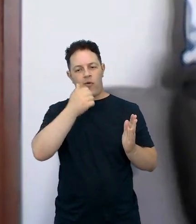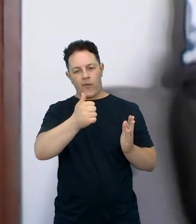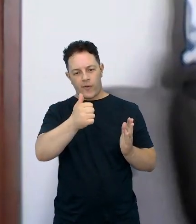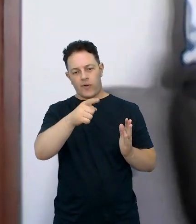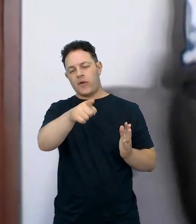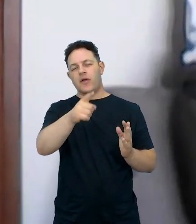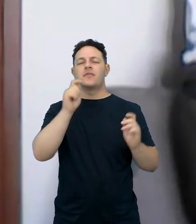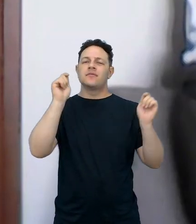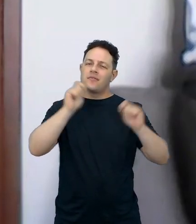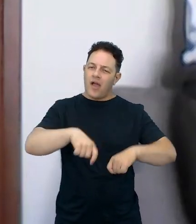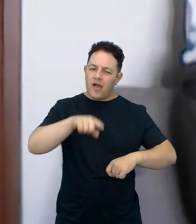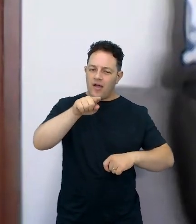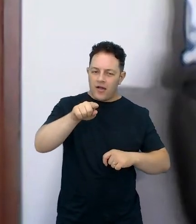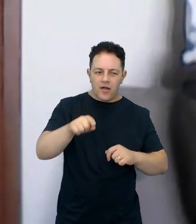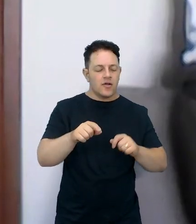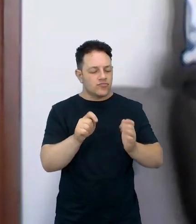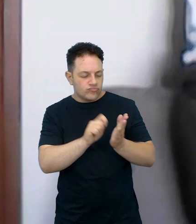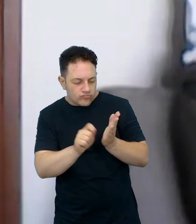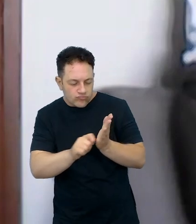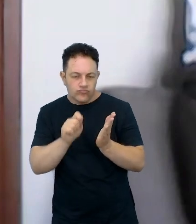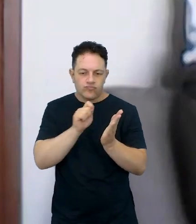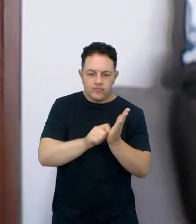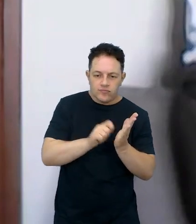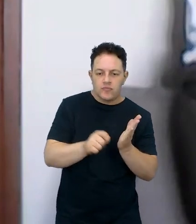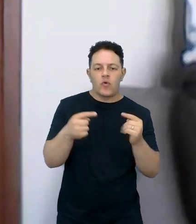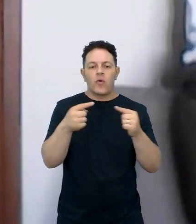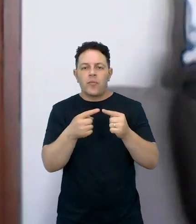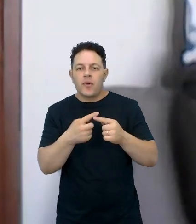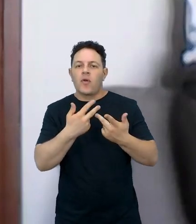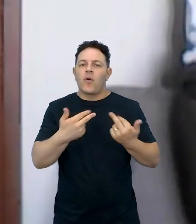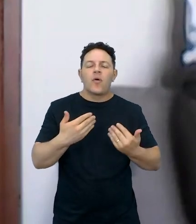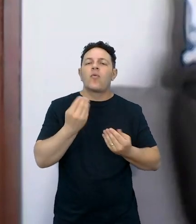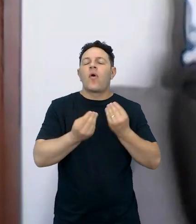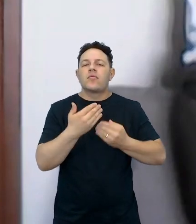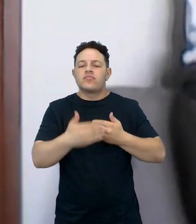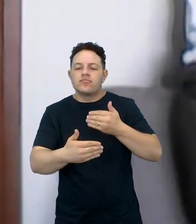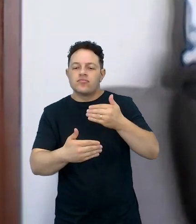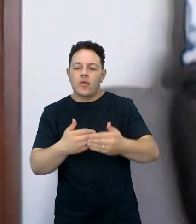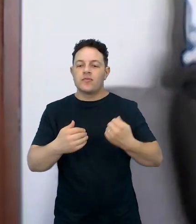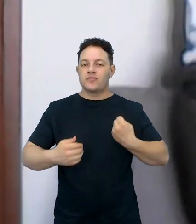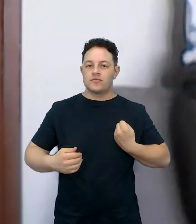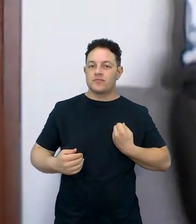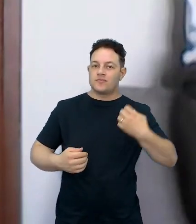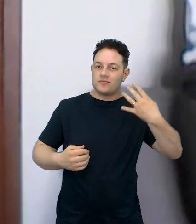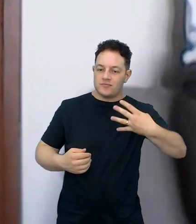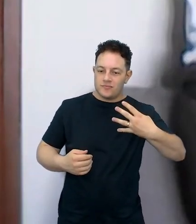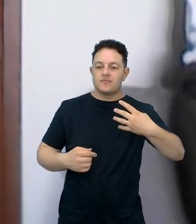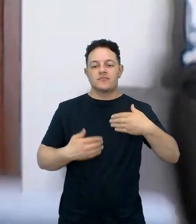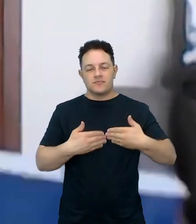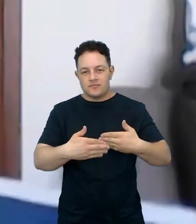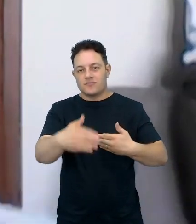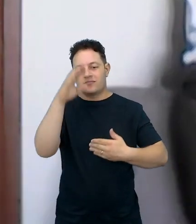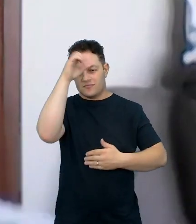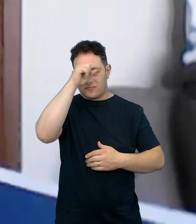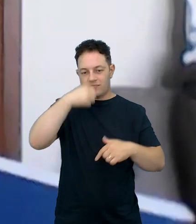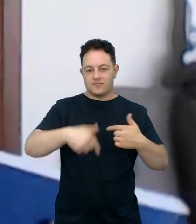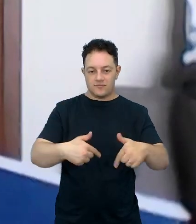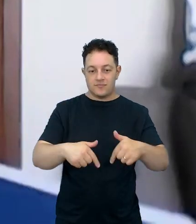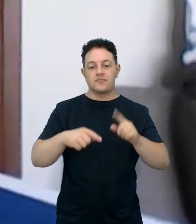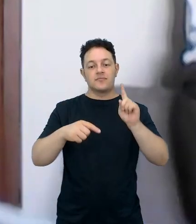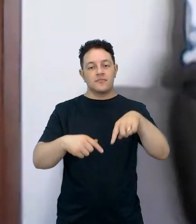vocês possam ir fazendo as anotações em relação à sequência 4 que a gente vai estar trabalhando, que é a